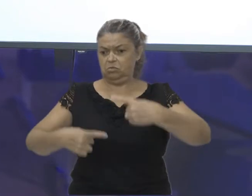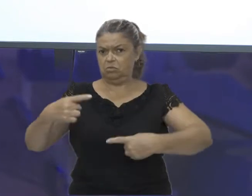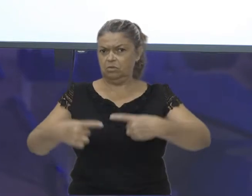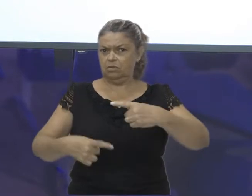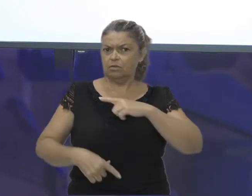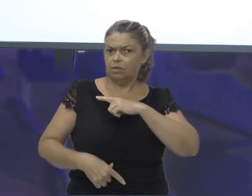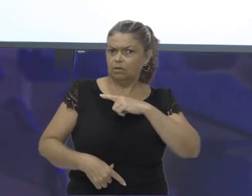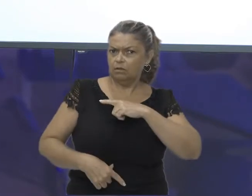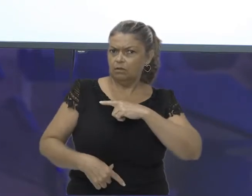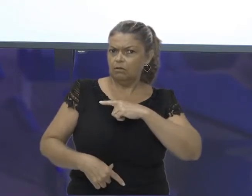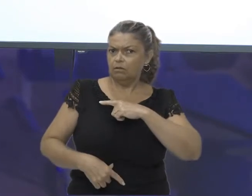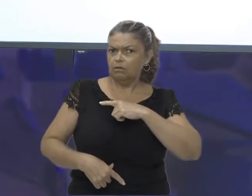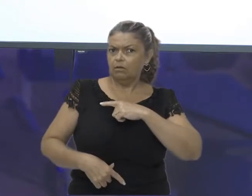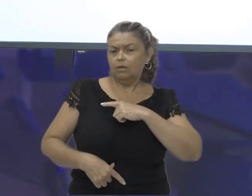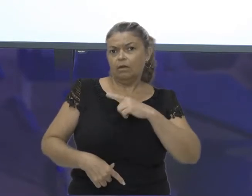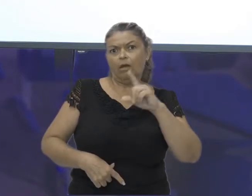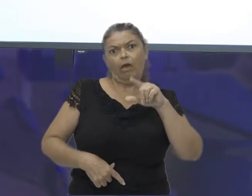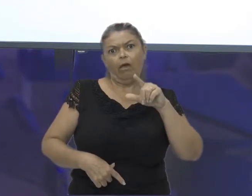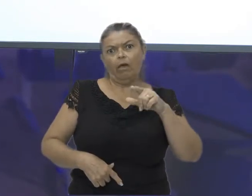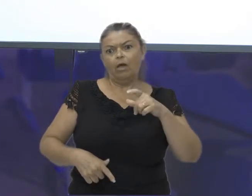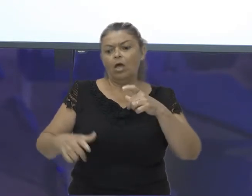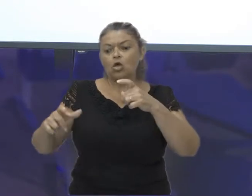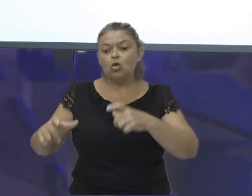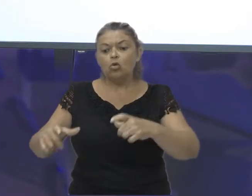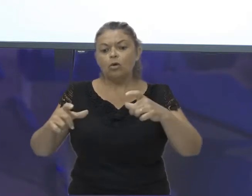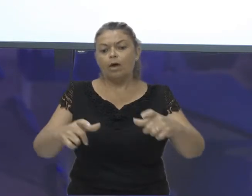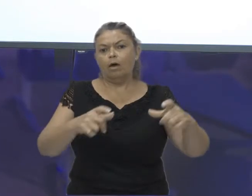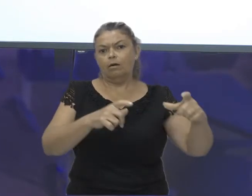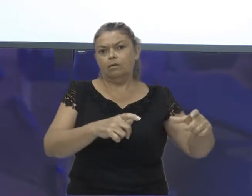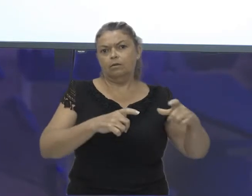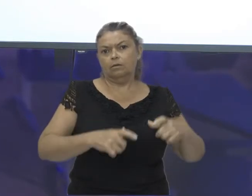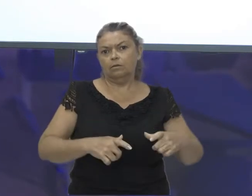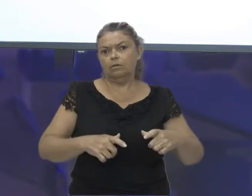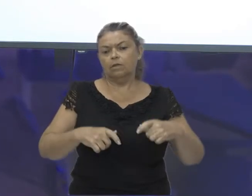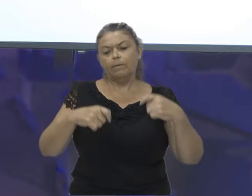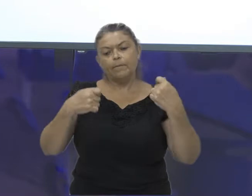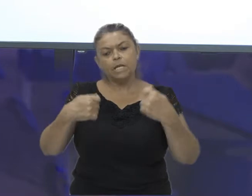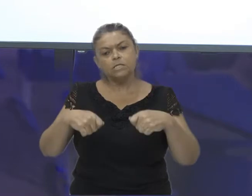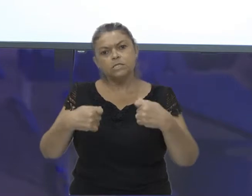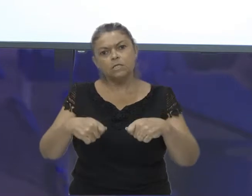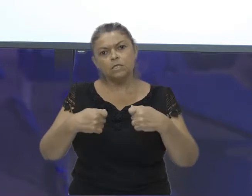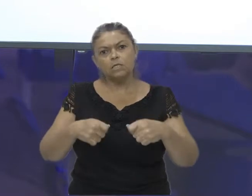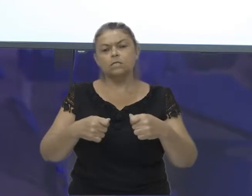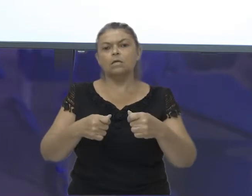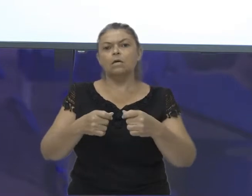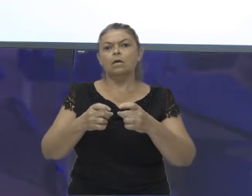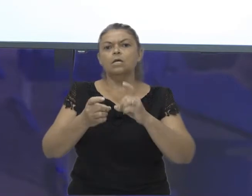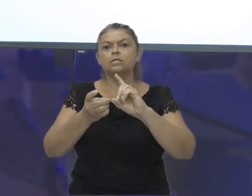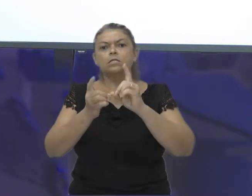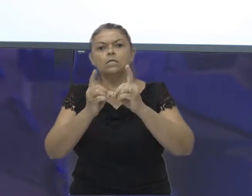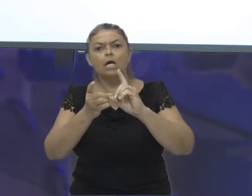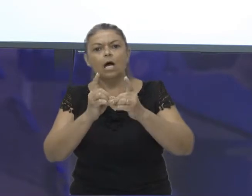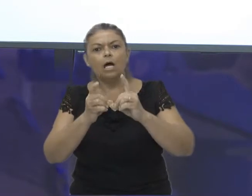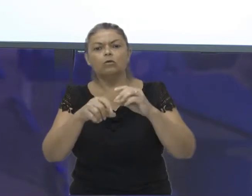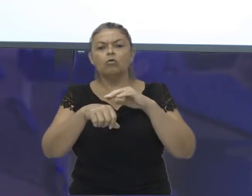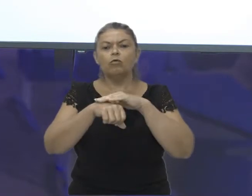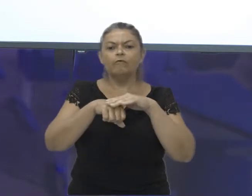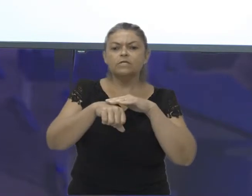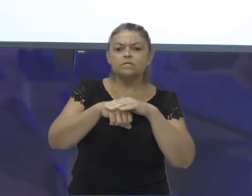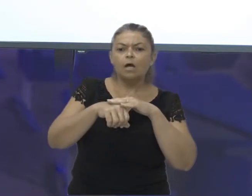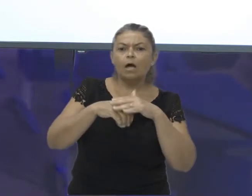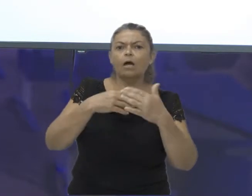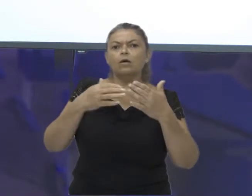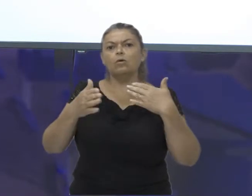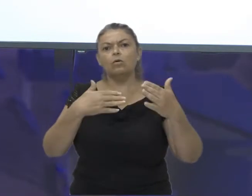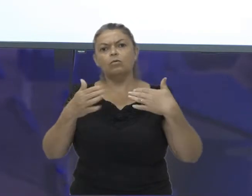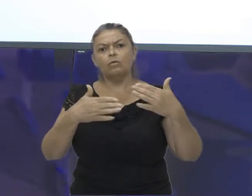esses espaços são espaços que necessitam de diálogo, que necessitam de